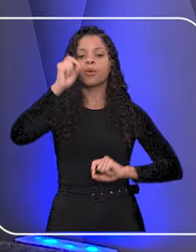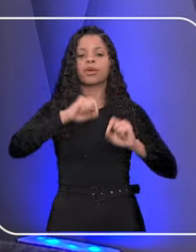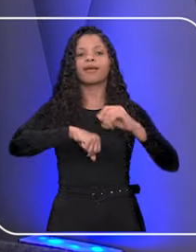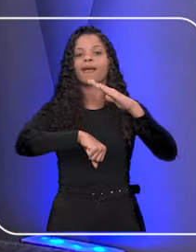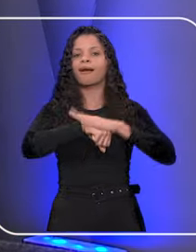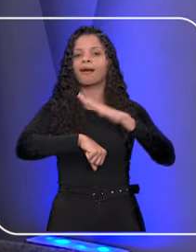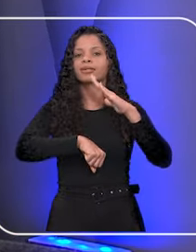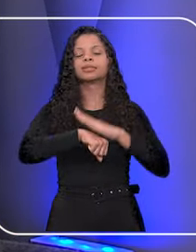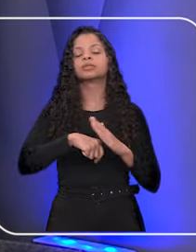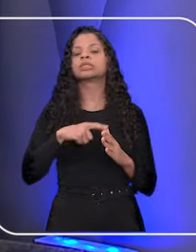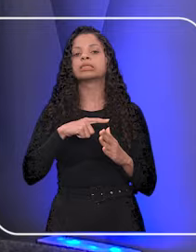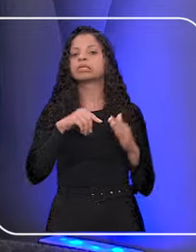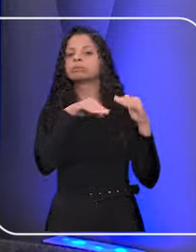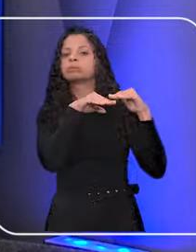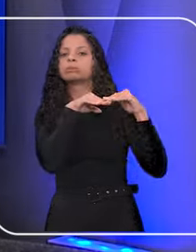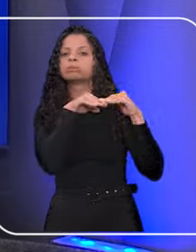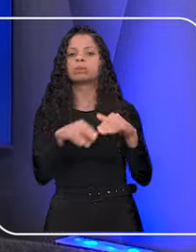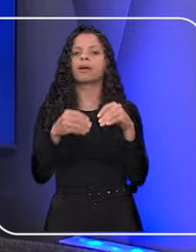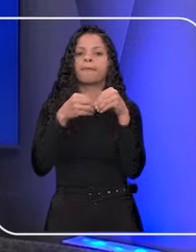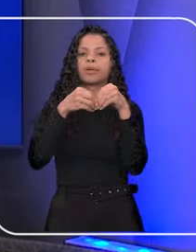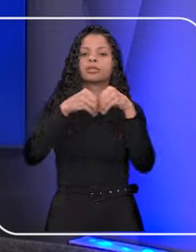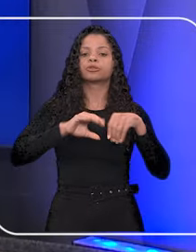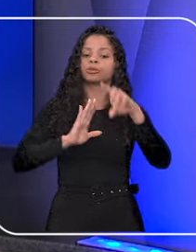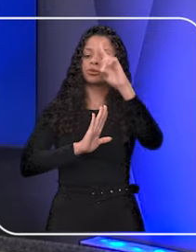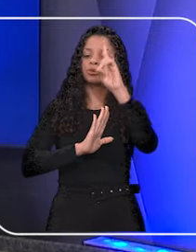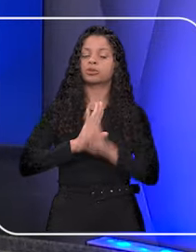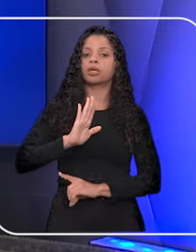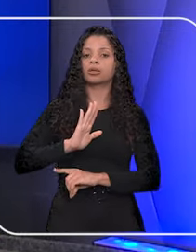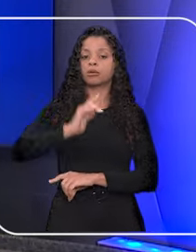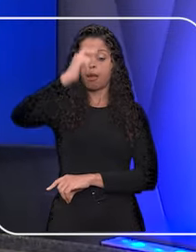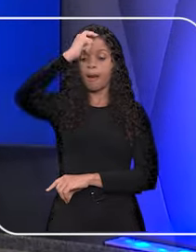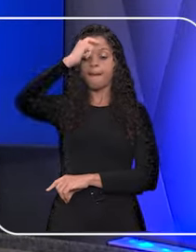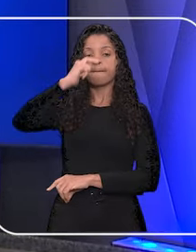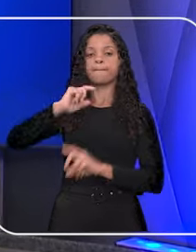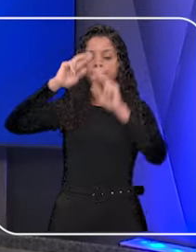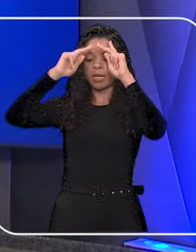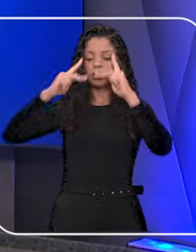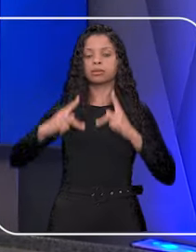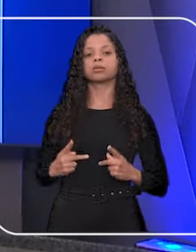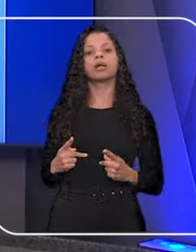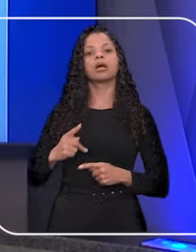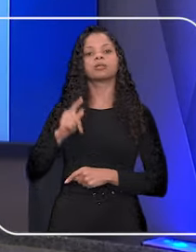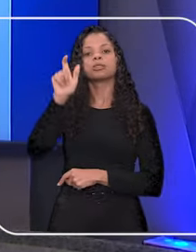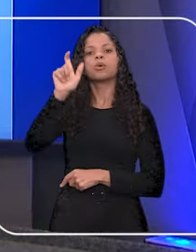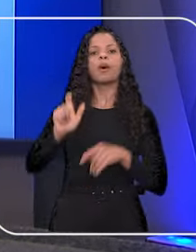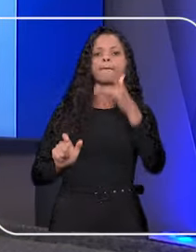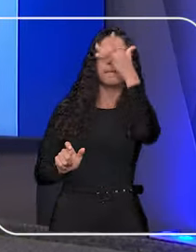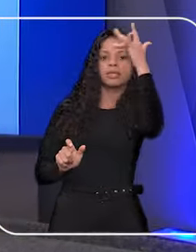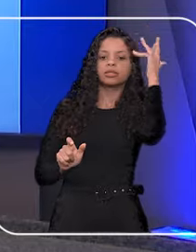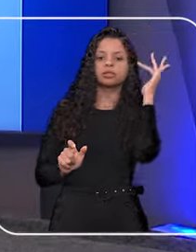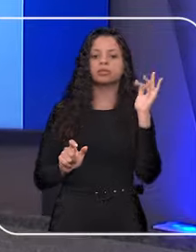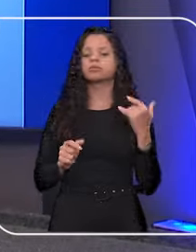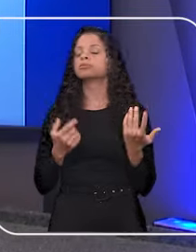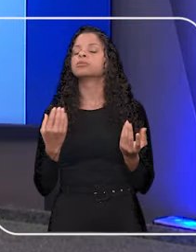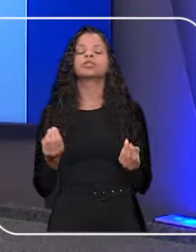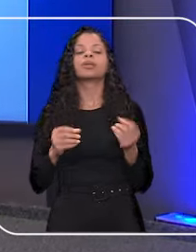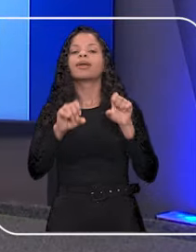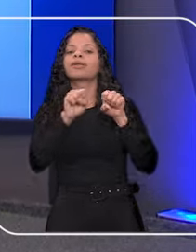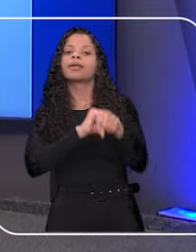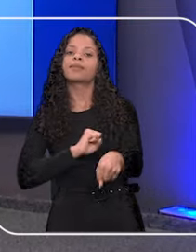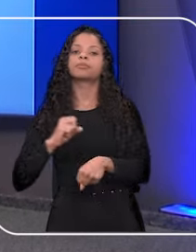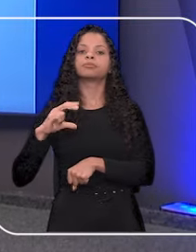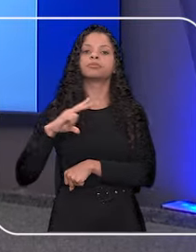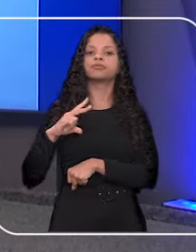que resulta em um sério prejuízo aos direitos da personalidade de uma pessoa ou seja uma violação da